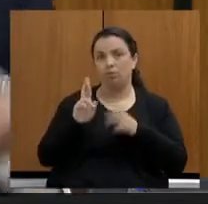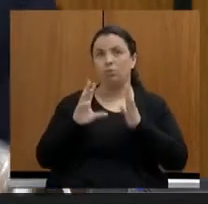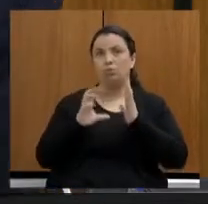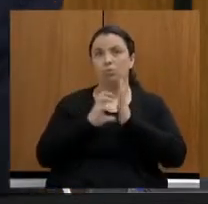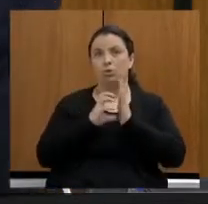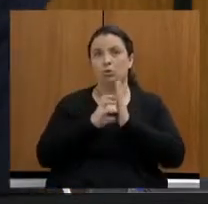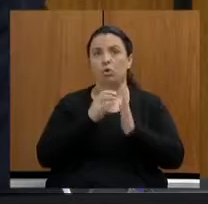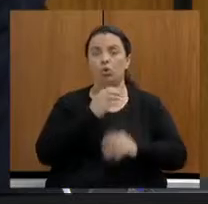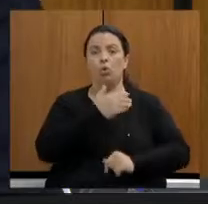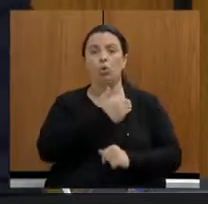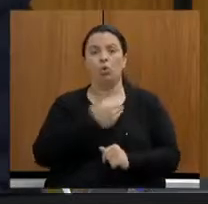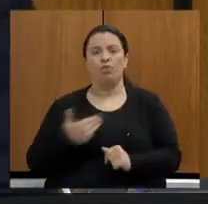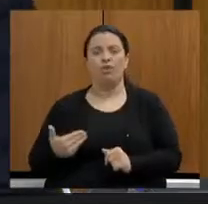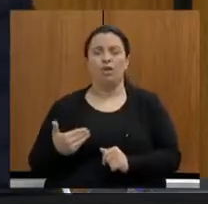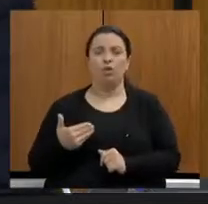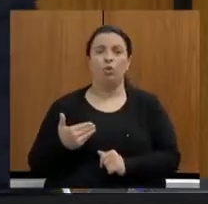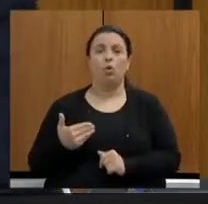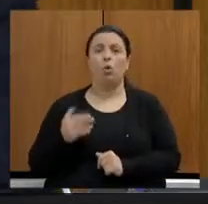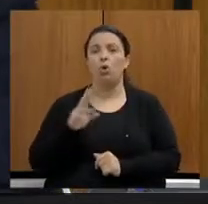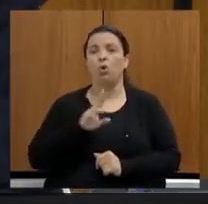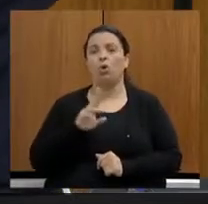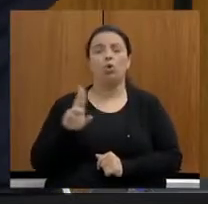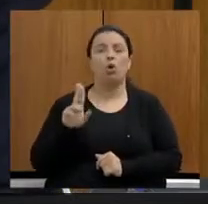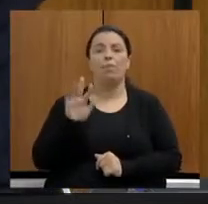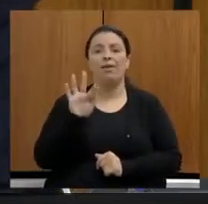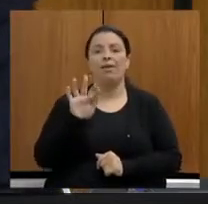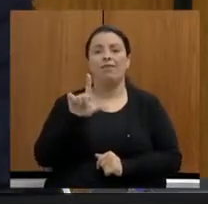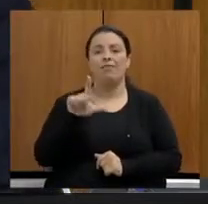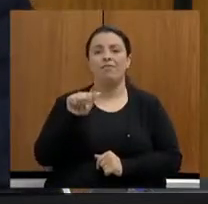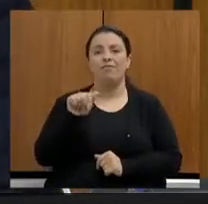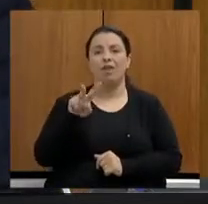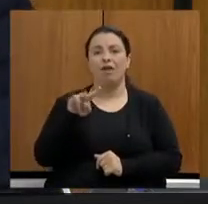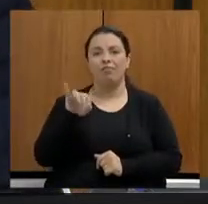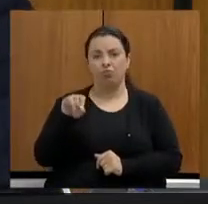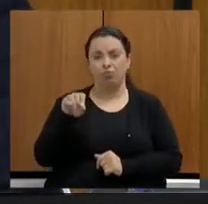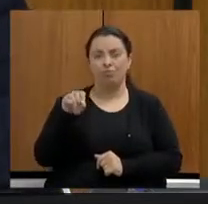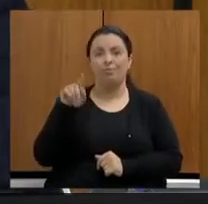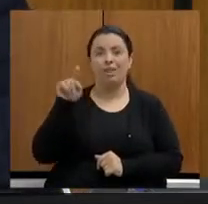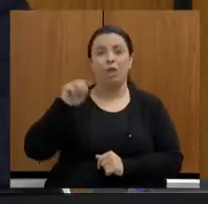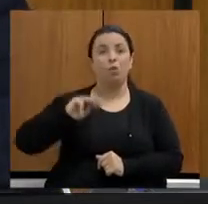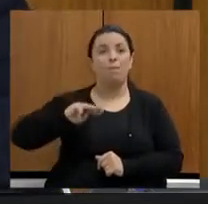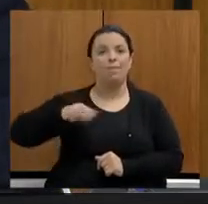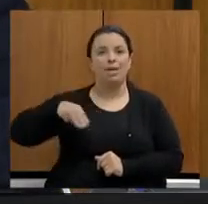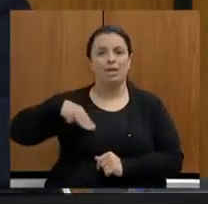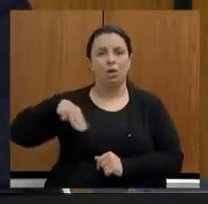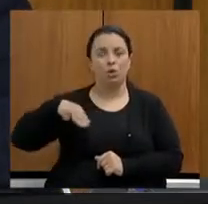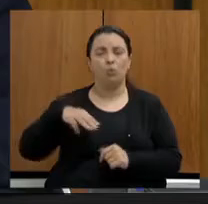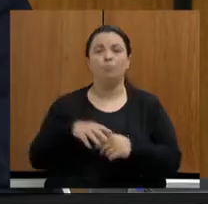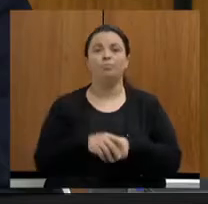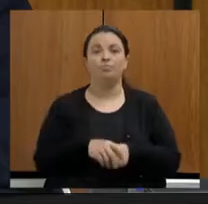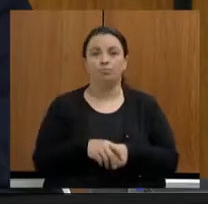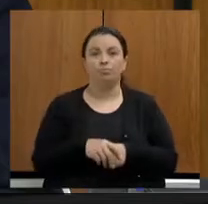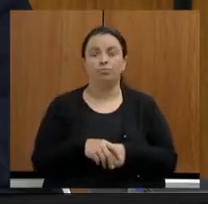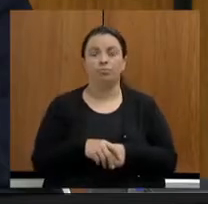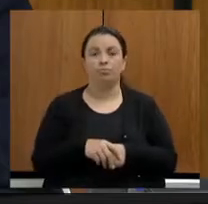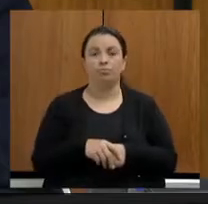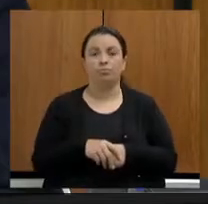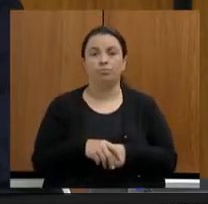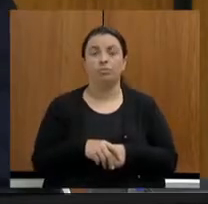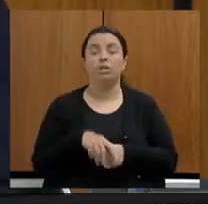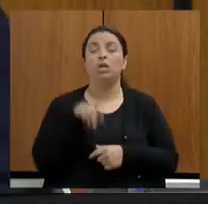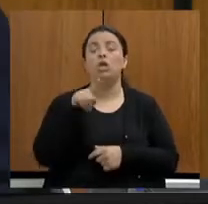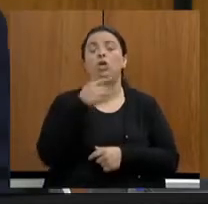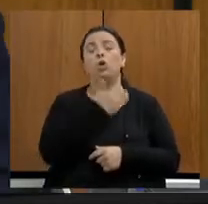Flávio Dino do Maranhão relatei isso aqui em recente audiência pública e o